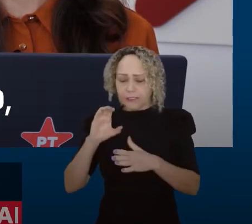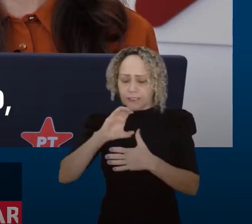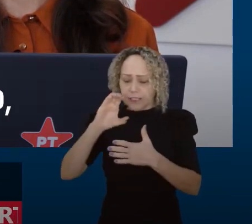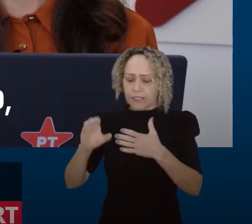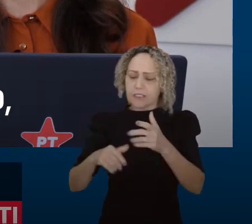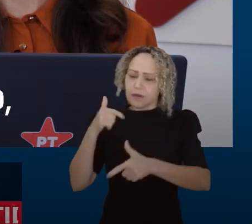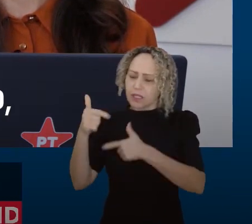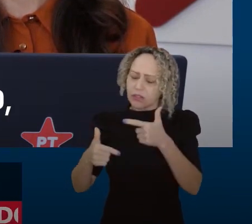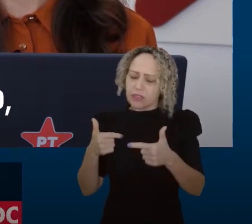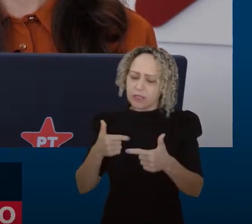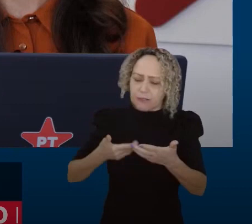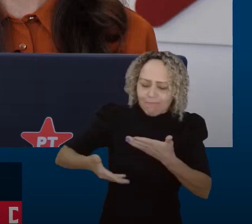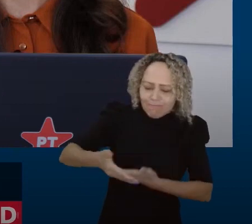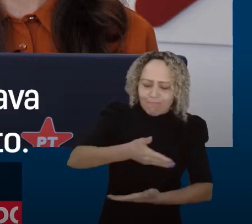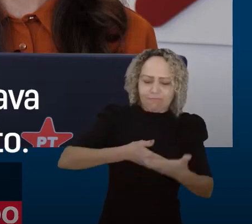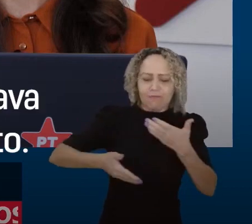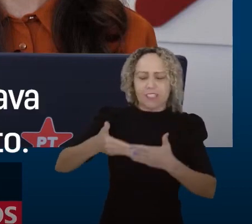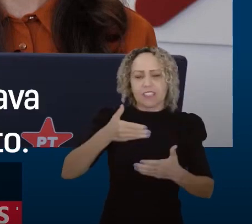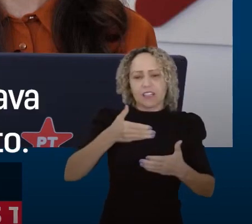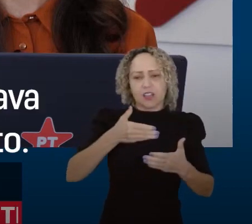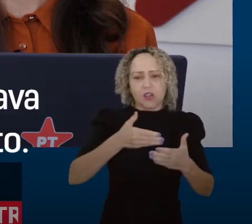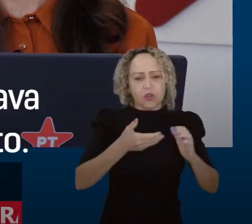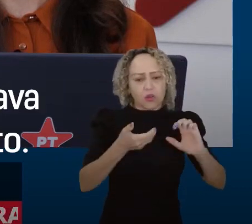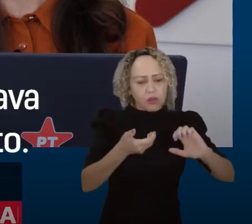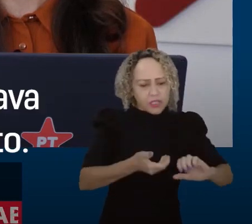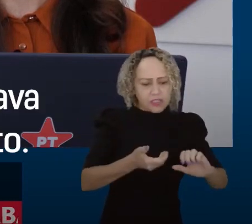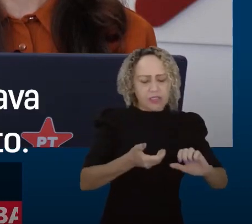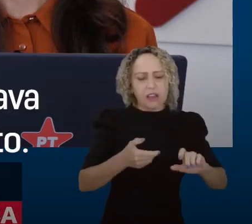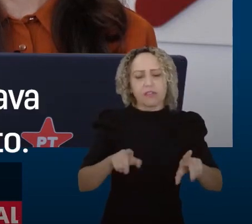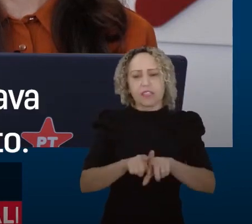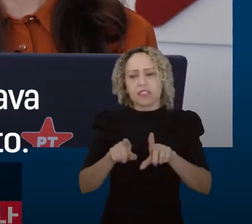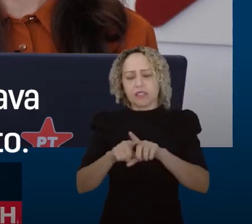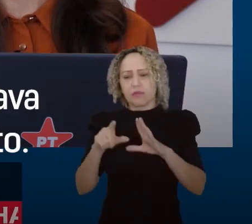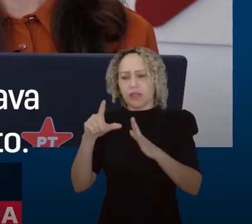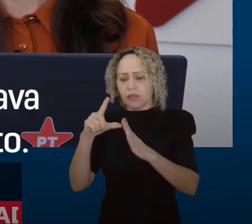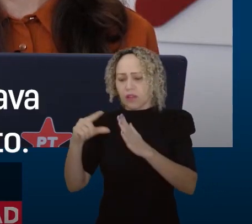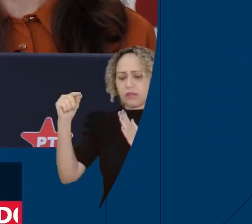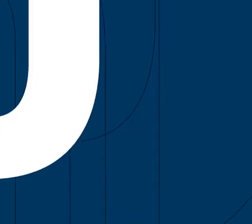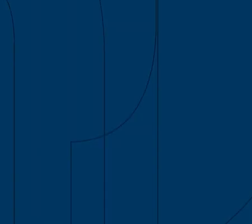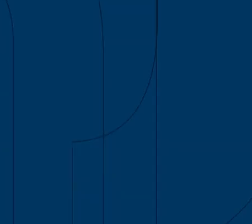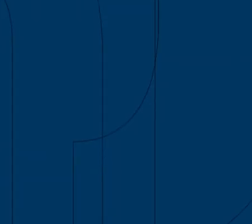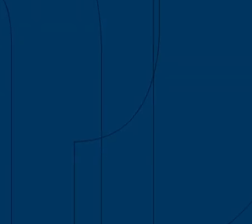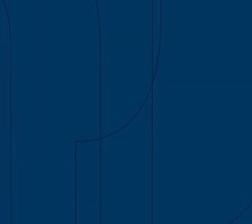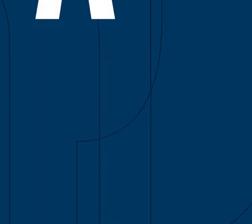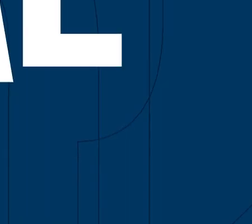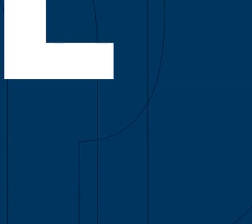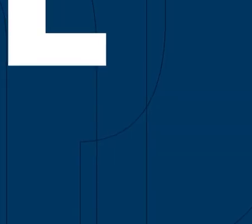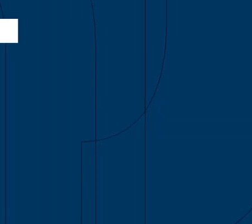Palácio do Planalto, como tinha quando o presidente Lula estava à frente do Palácio do Planalto.